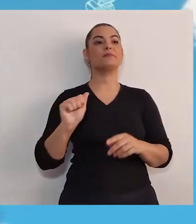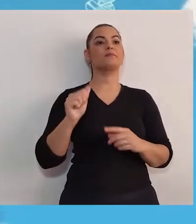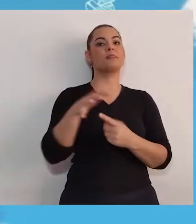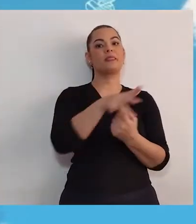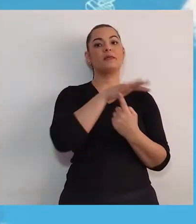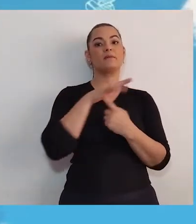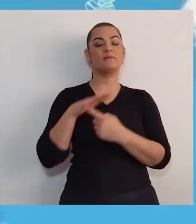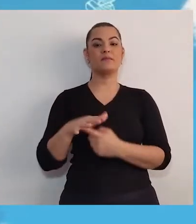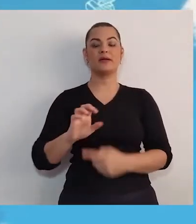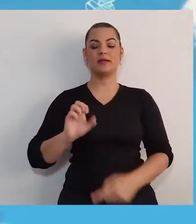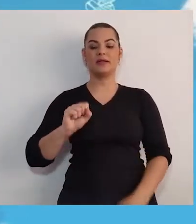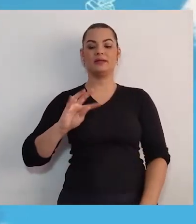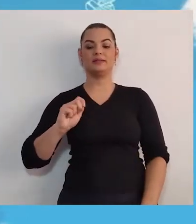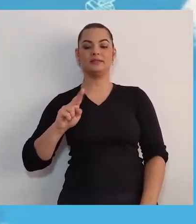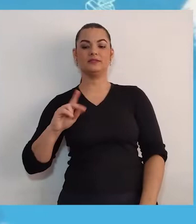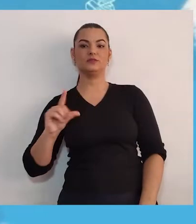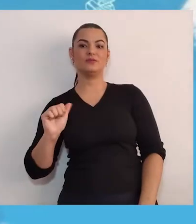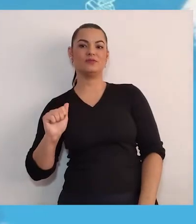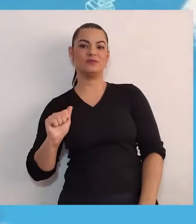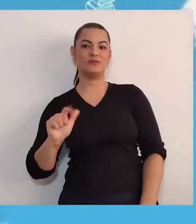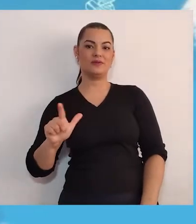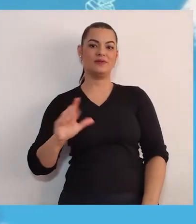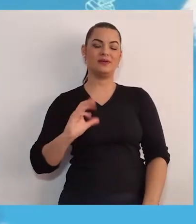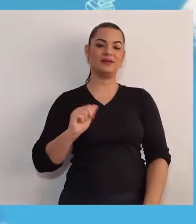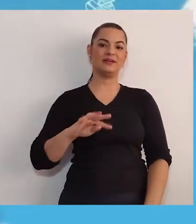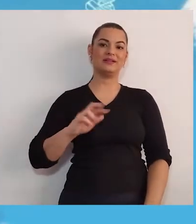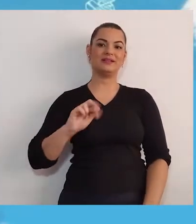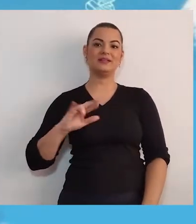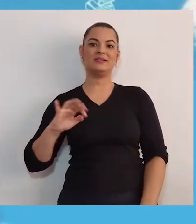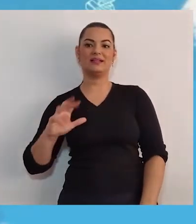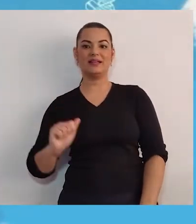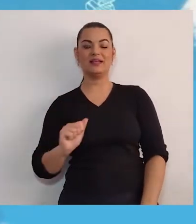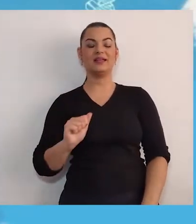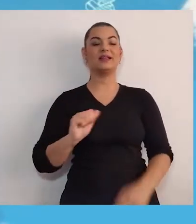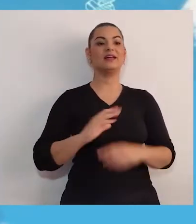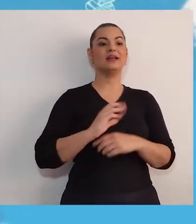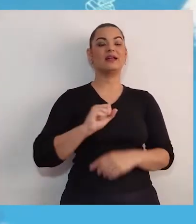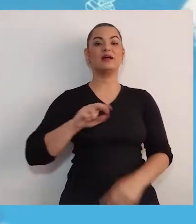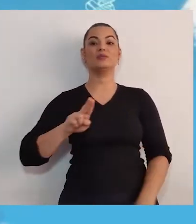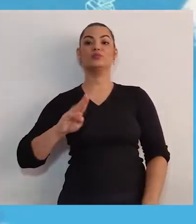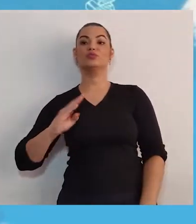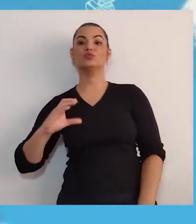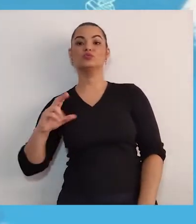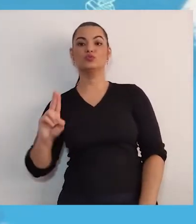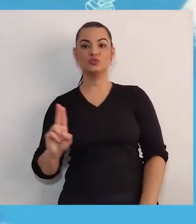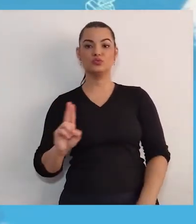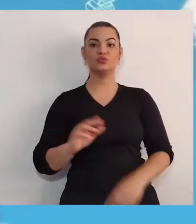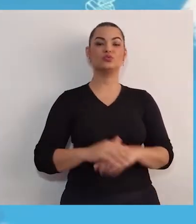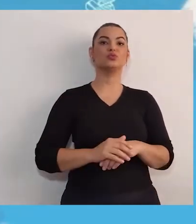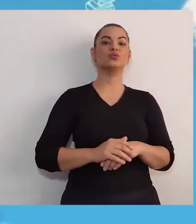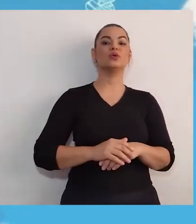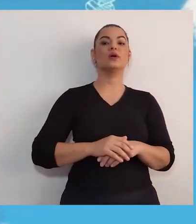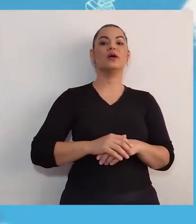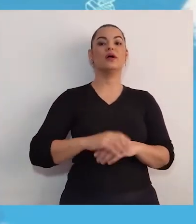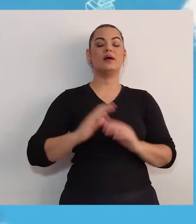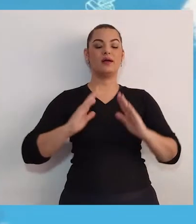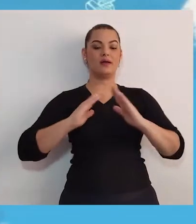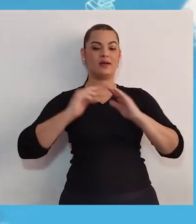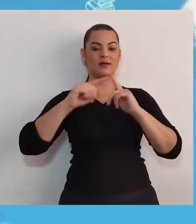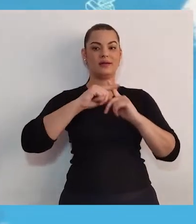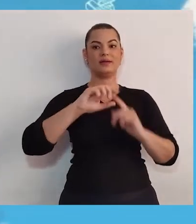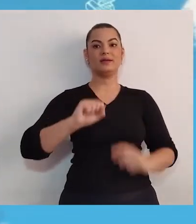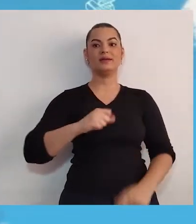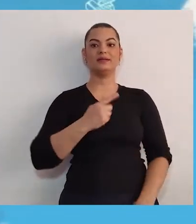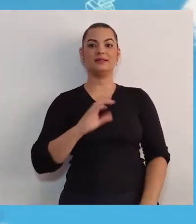Cantareira, Núcleo Cabo Sul, o Lago dos Patos, a Capela de São Miguel, Praça